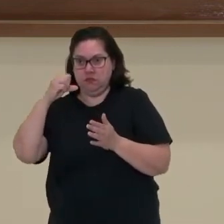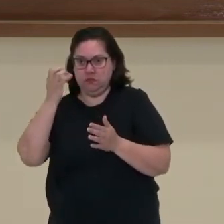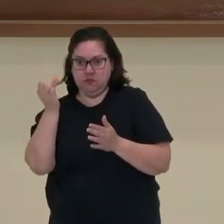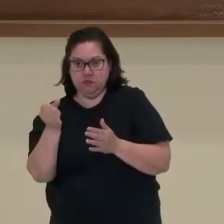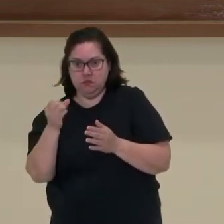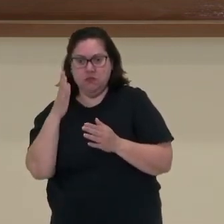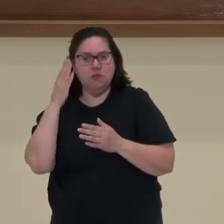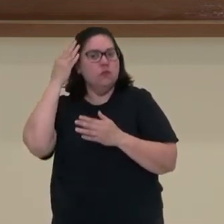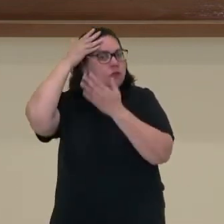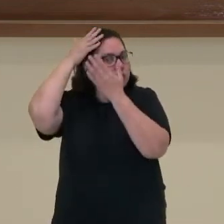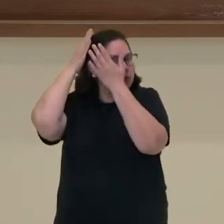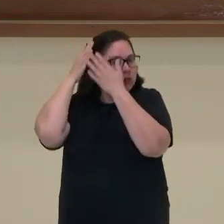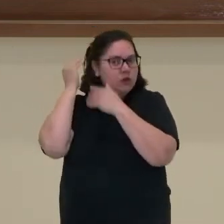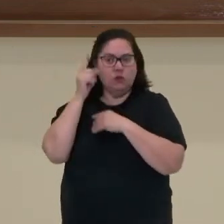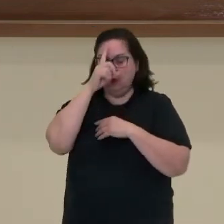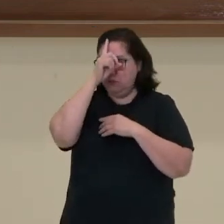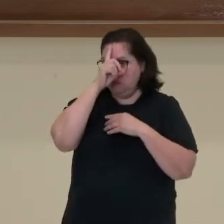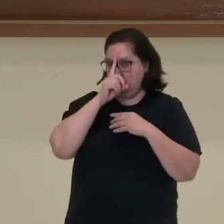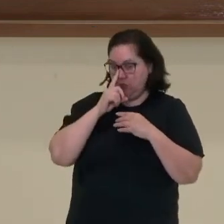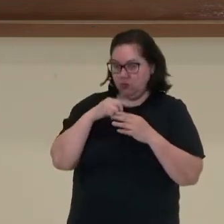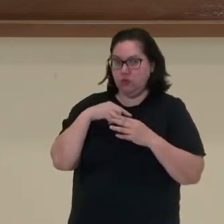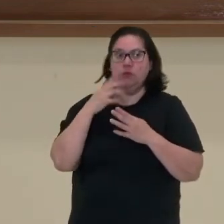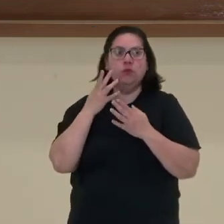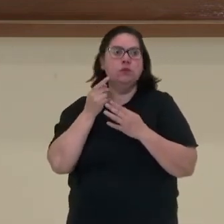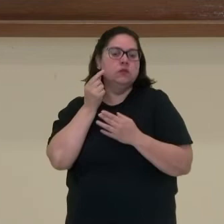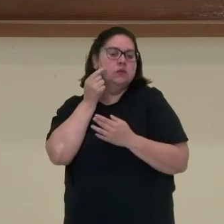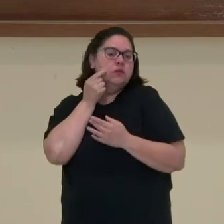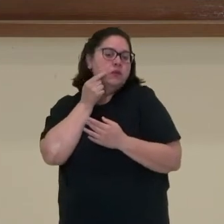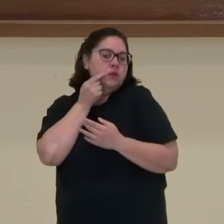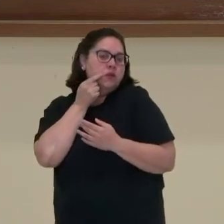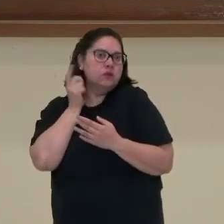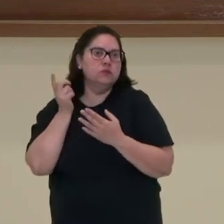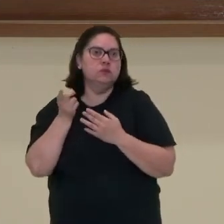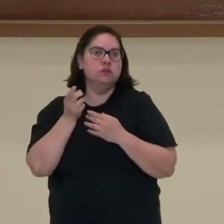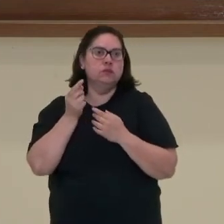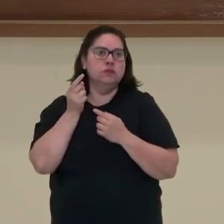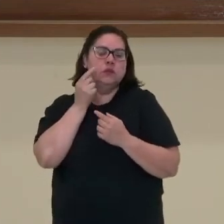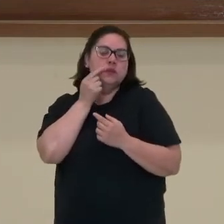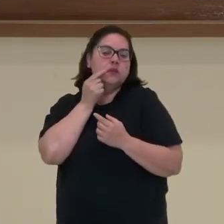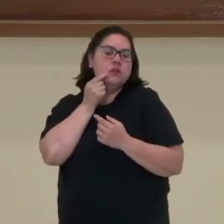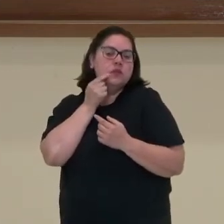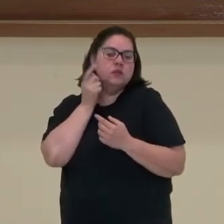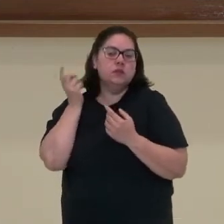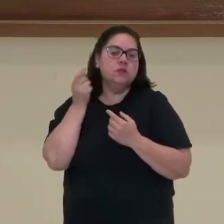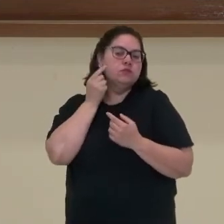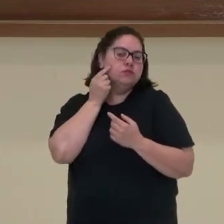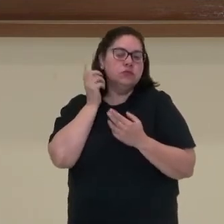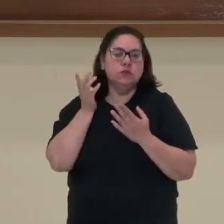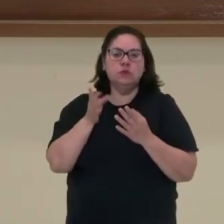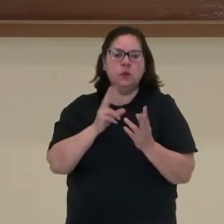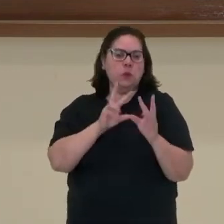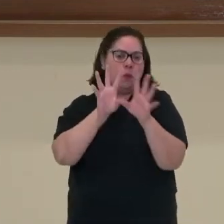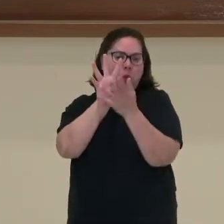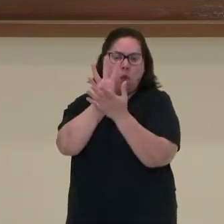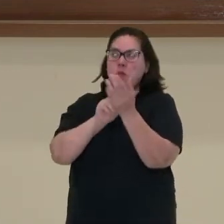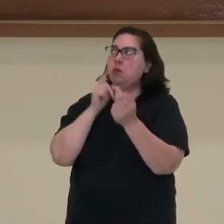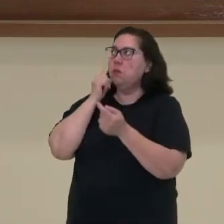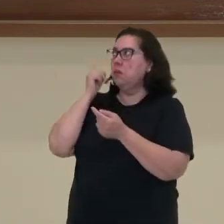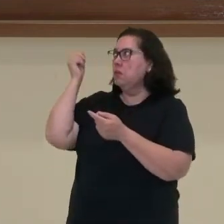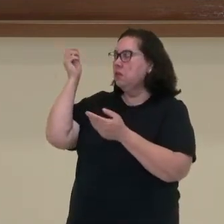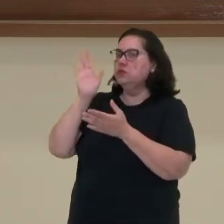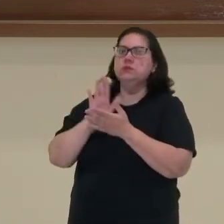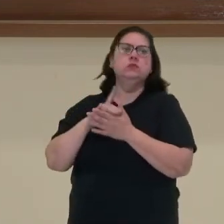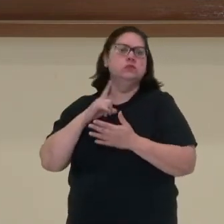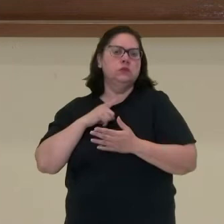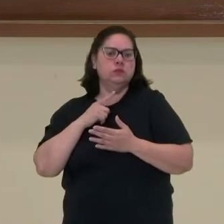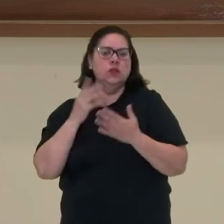a pintar seu cabelo de loiro, muitas faziam essa pintinha do lado da boca, do lado da bochecha, para ficarem parecidas. Nós temos